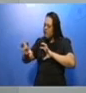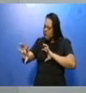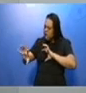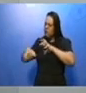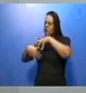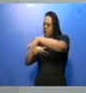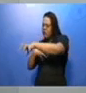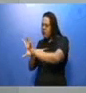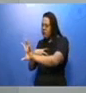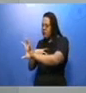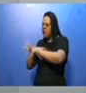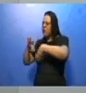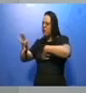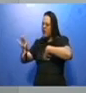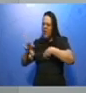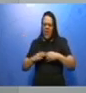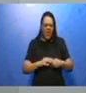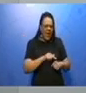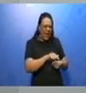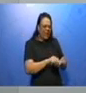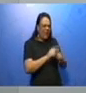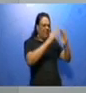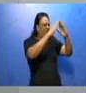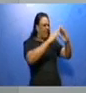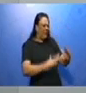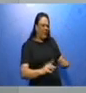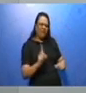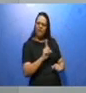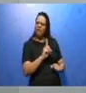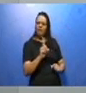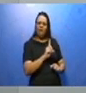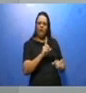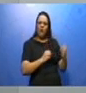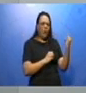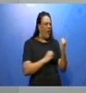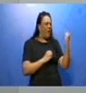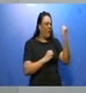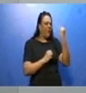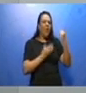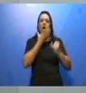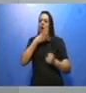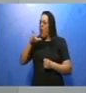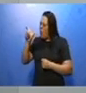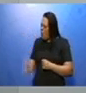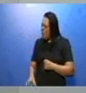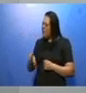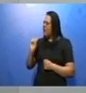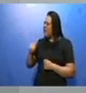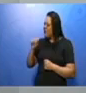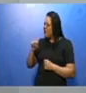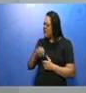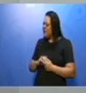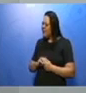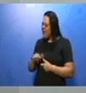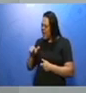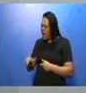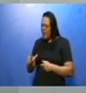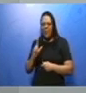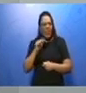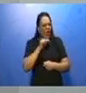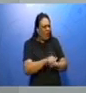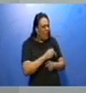as pirâmides e as tumbas dos faraós. E o menino arrematou, ele terminou. O senhor é do Brasil? Eu sei o nome de todos os